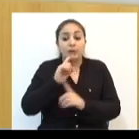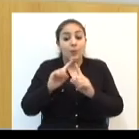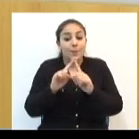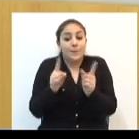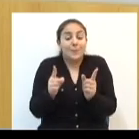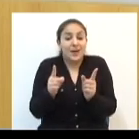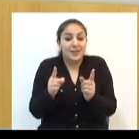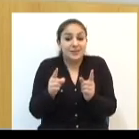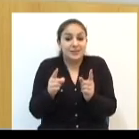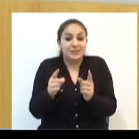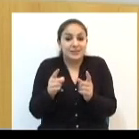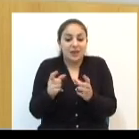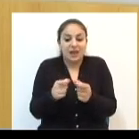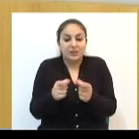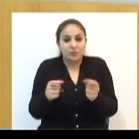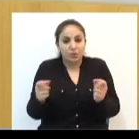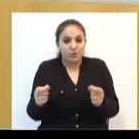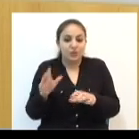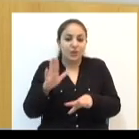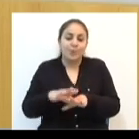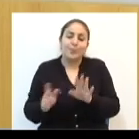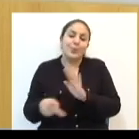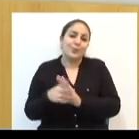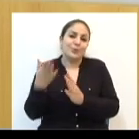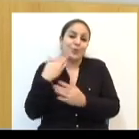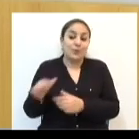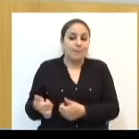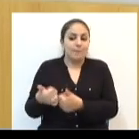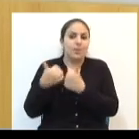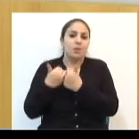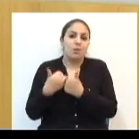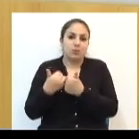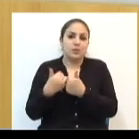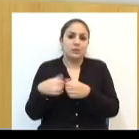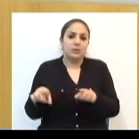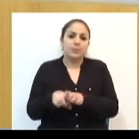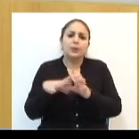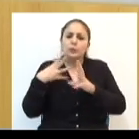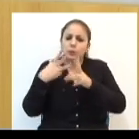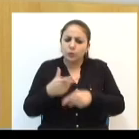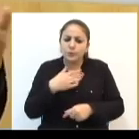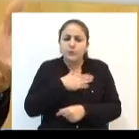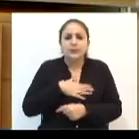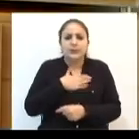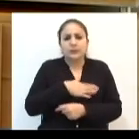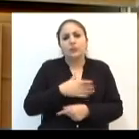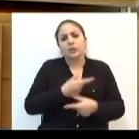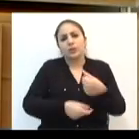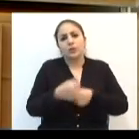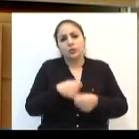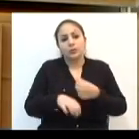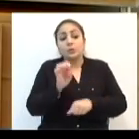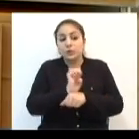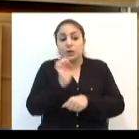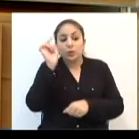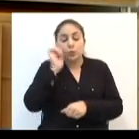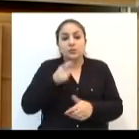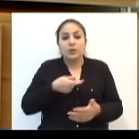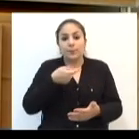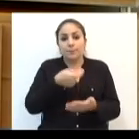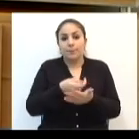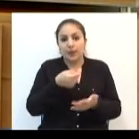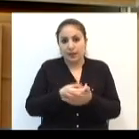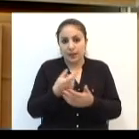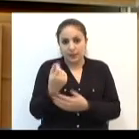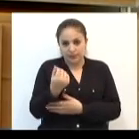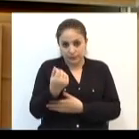seja algo positivo e que todos os cidadãos possam sentir a economia, quem sabe o Estado podendo pagar suas contas. Tudo